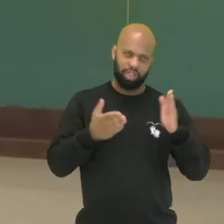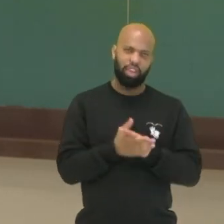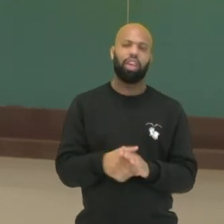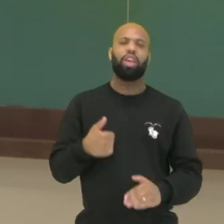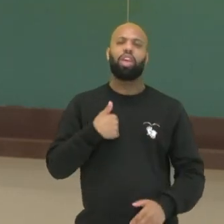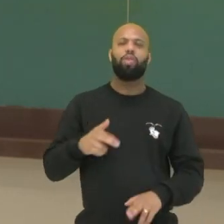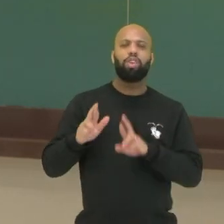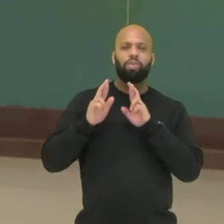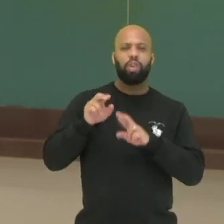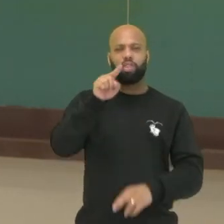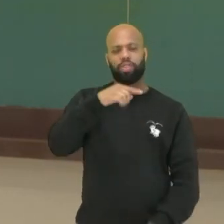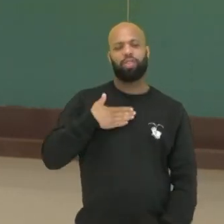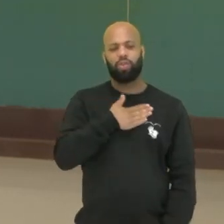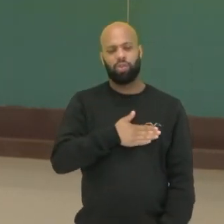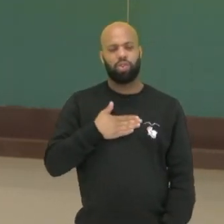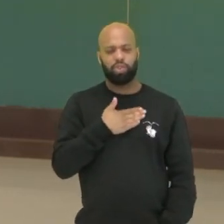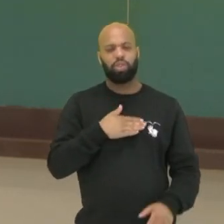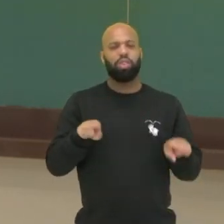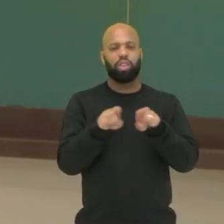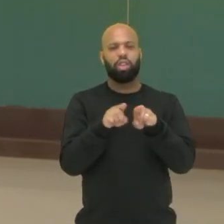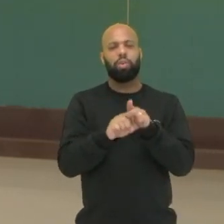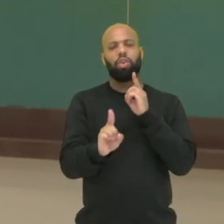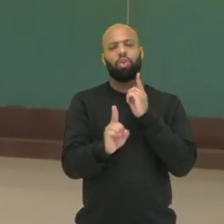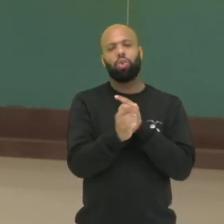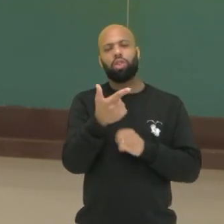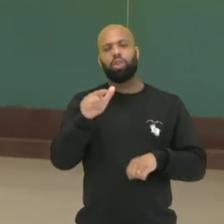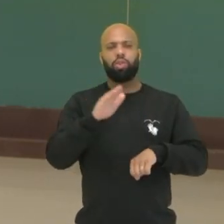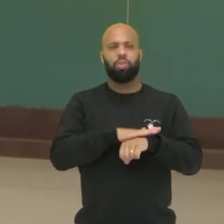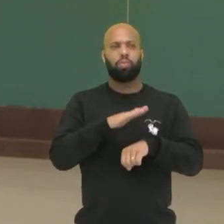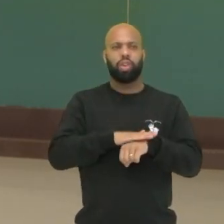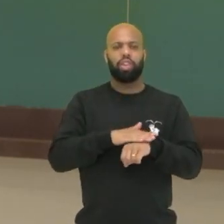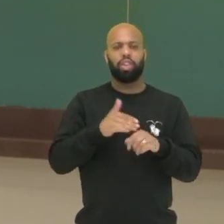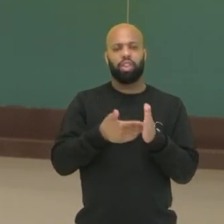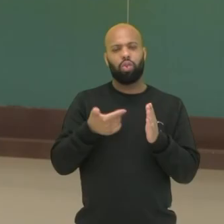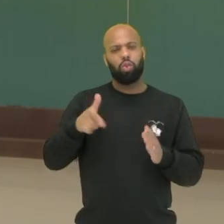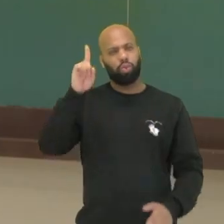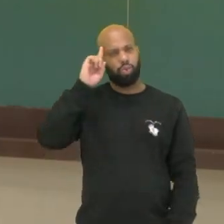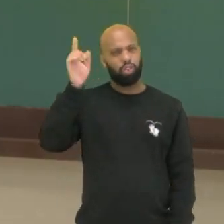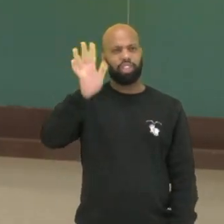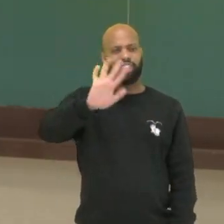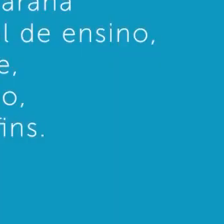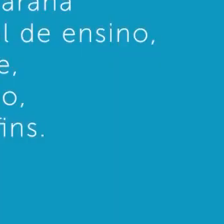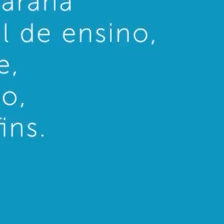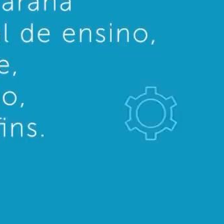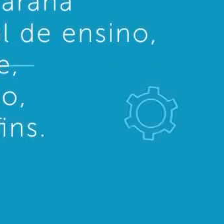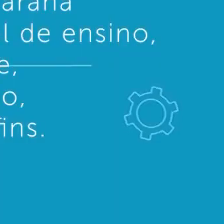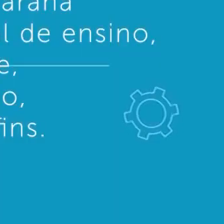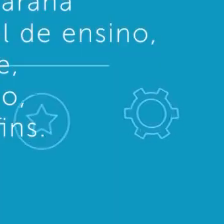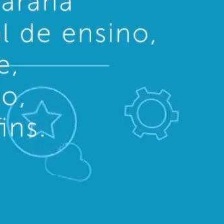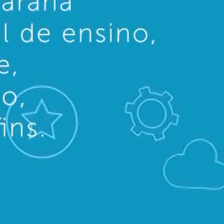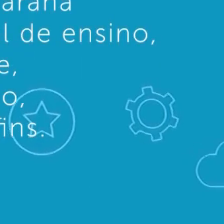Espero que vocês tenham gostado também. Nos encontramos em um outro momento. Até breve. Tchau!